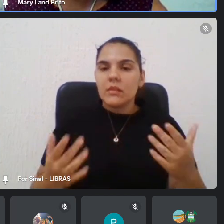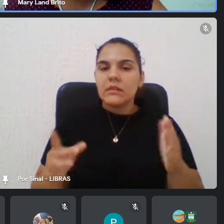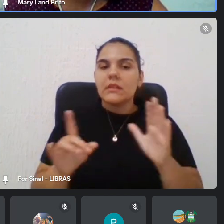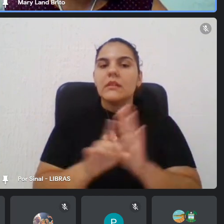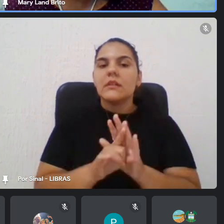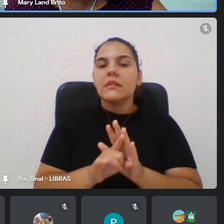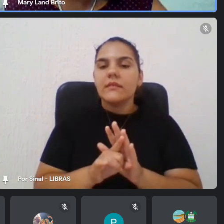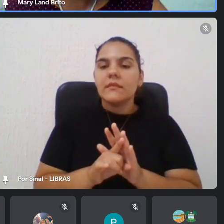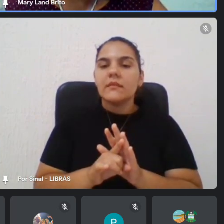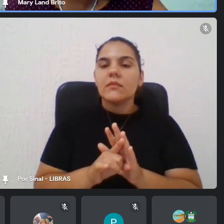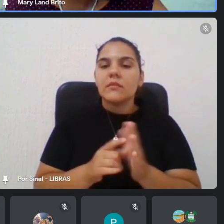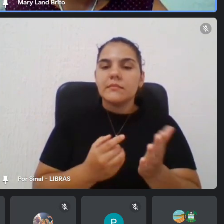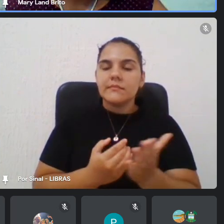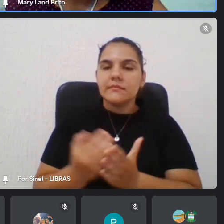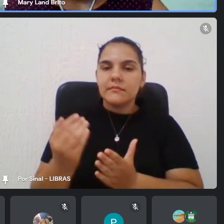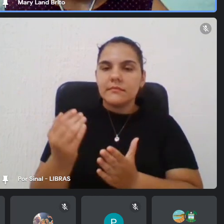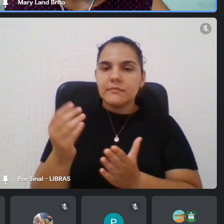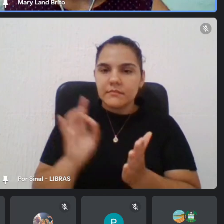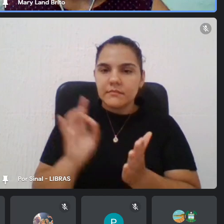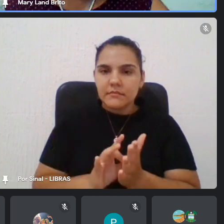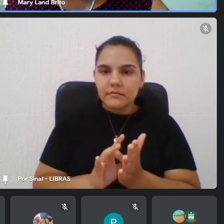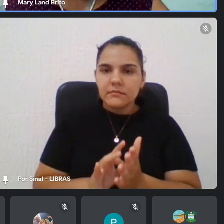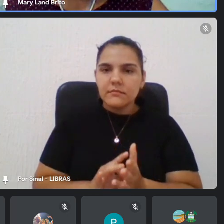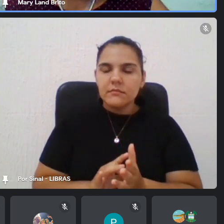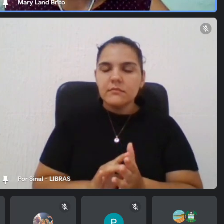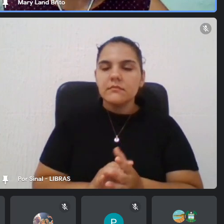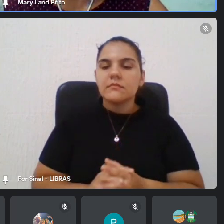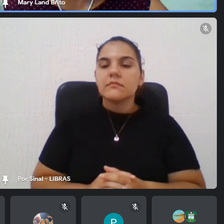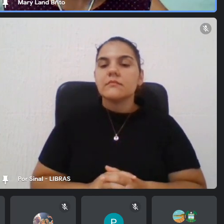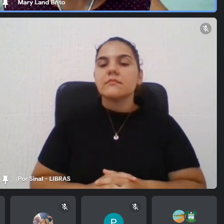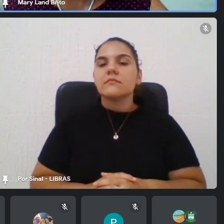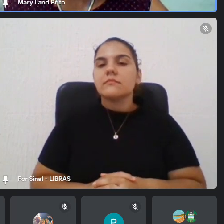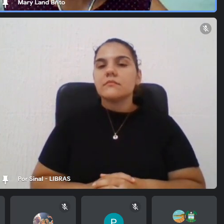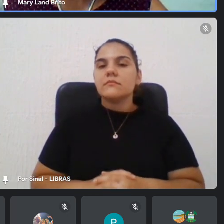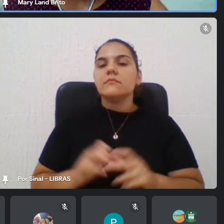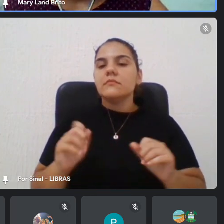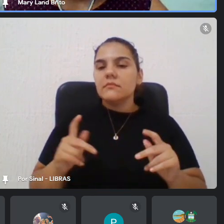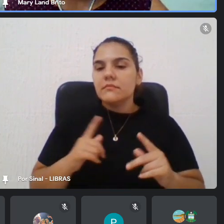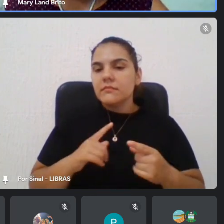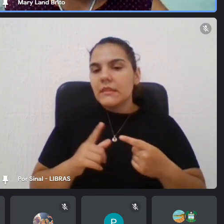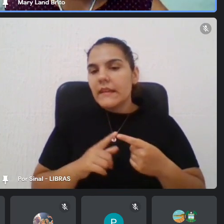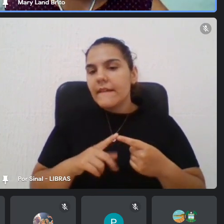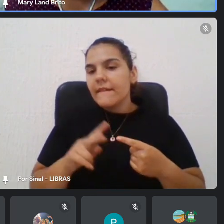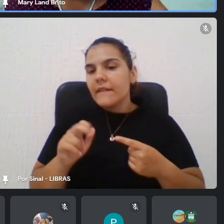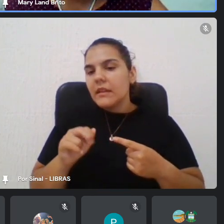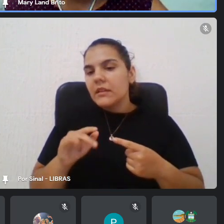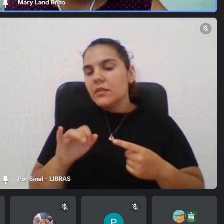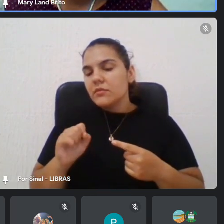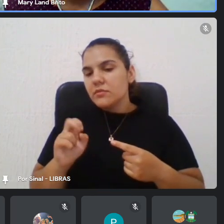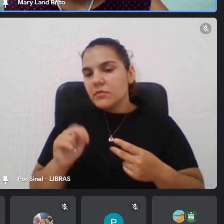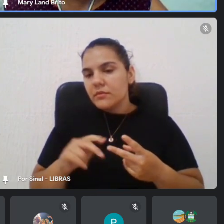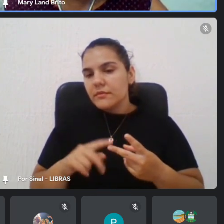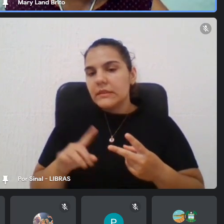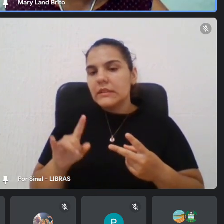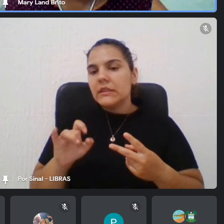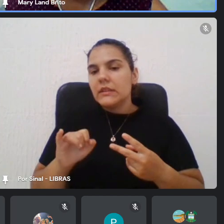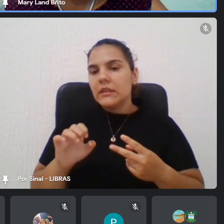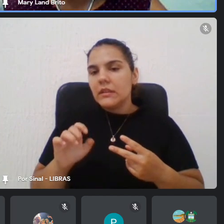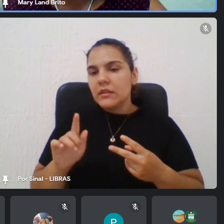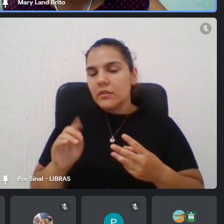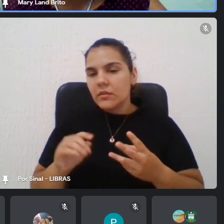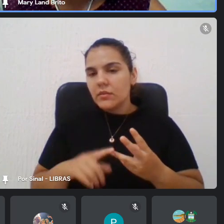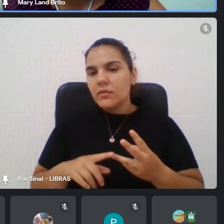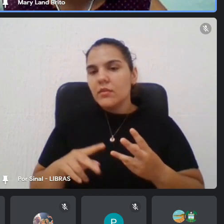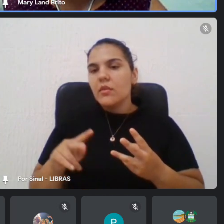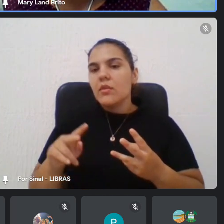operacionalizada pela plataforma. pela inscrição de fala que a gente tem Ivanilson, o Diego e o Rômulo. Quem mais se inscrever